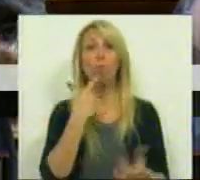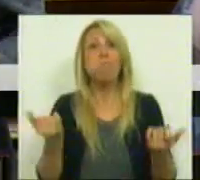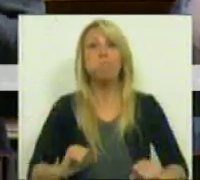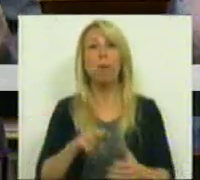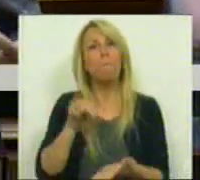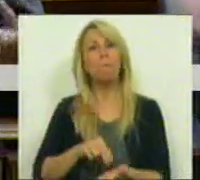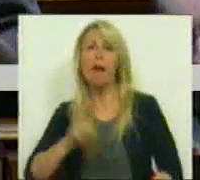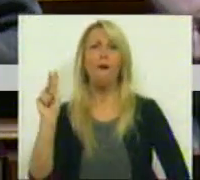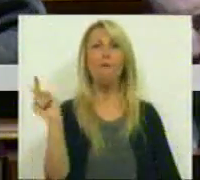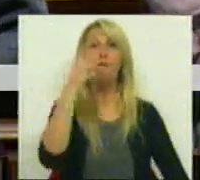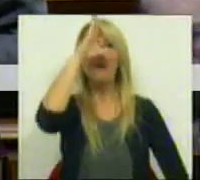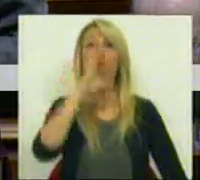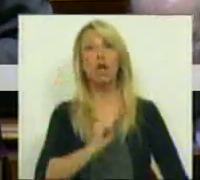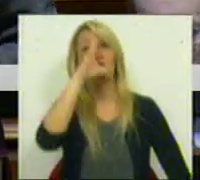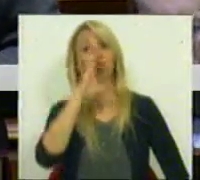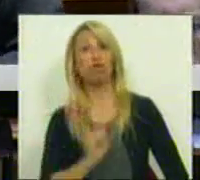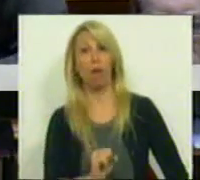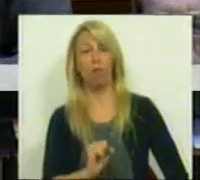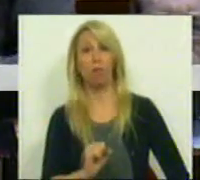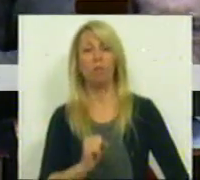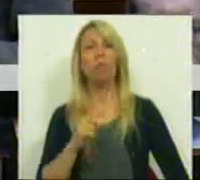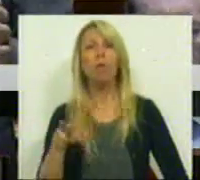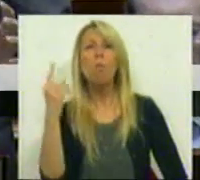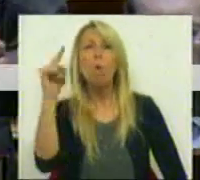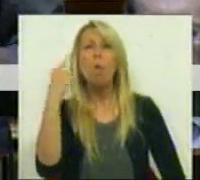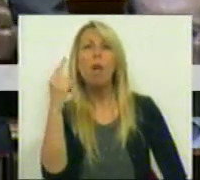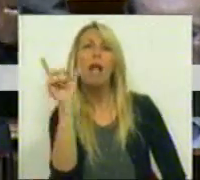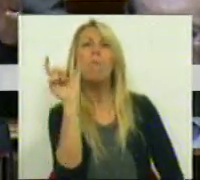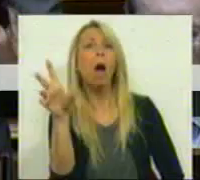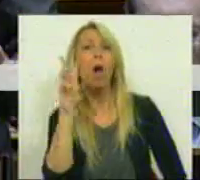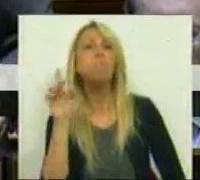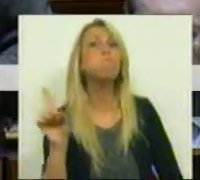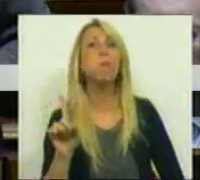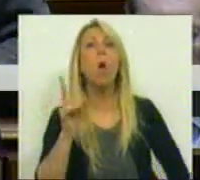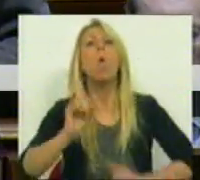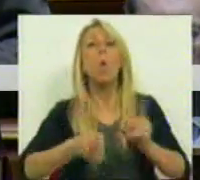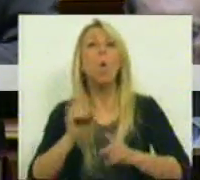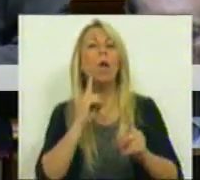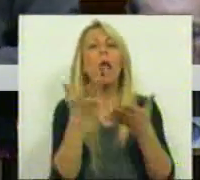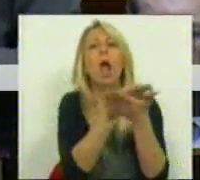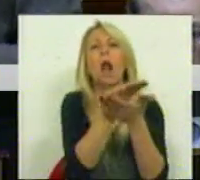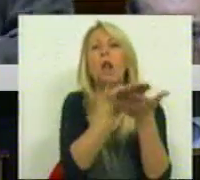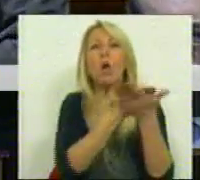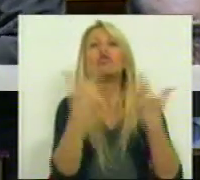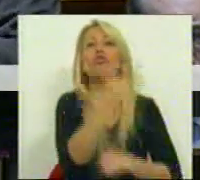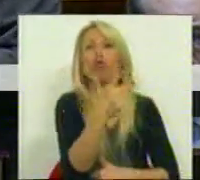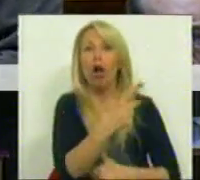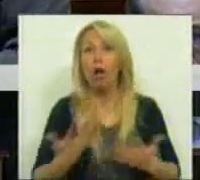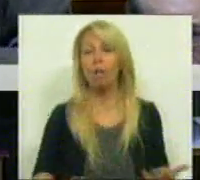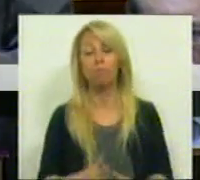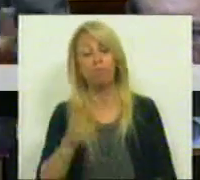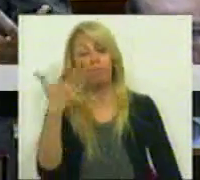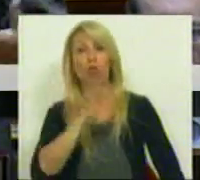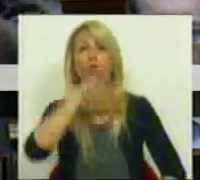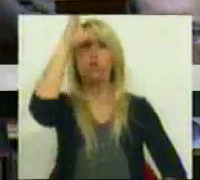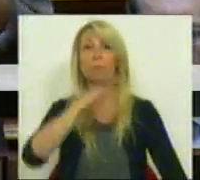dois ministros de Estado e não ouvir uma palavra sobre o que está a ser negociado com a Troika. Particularmente do Sr. Ministro Paulo